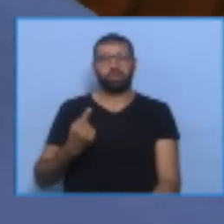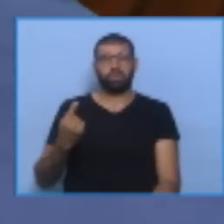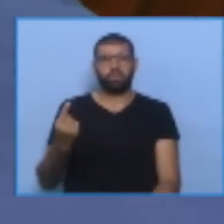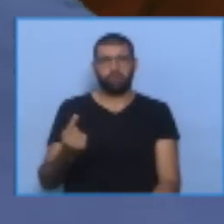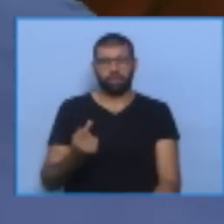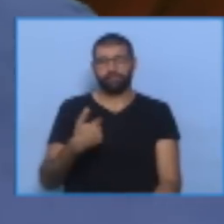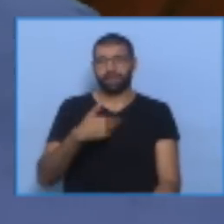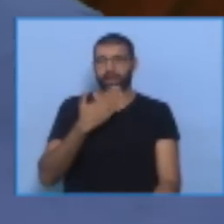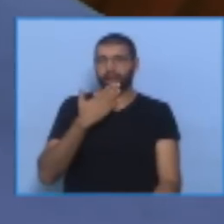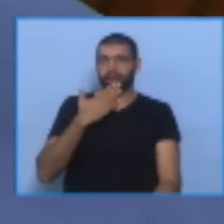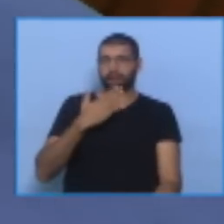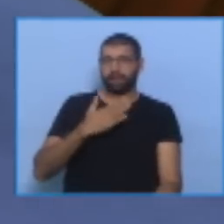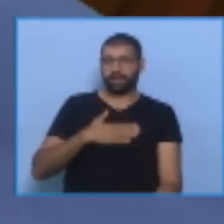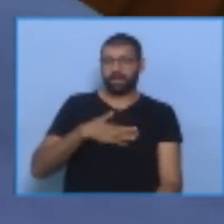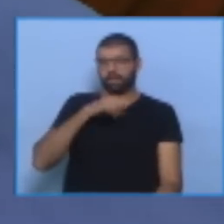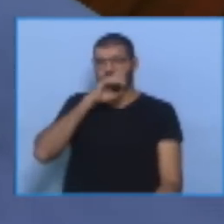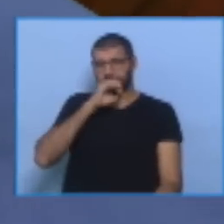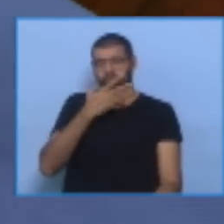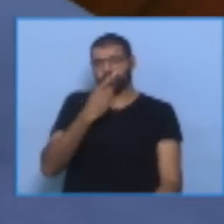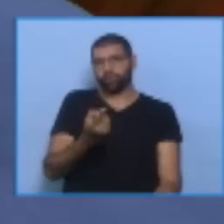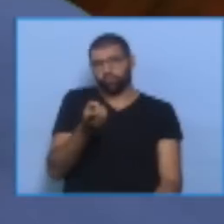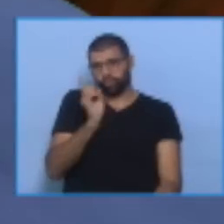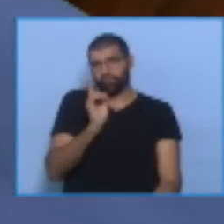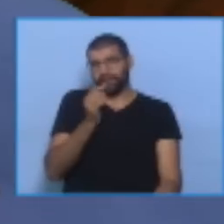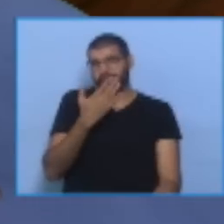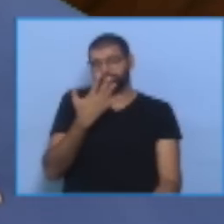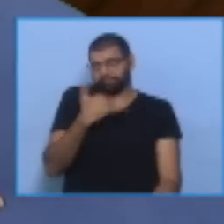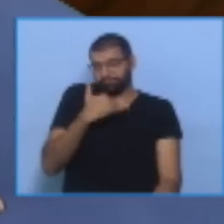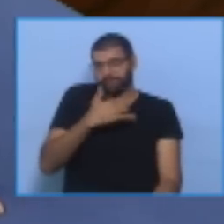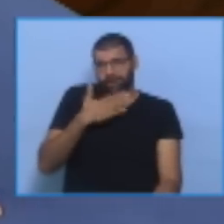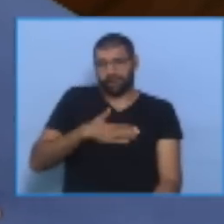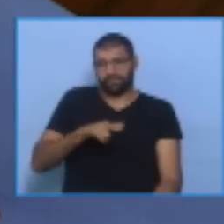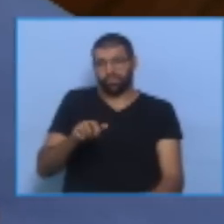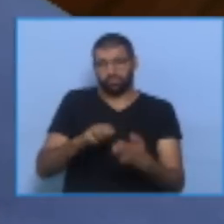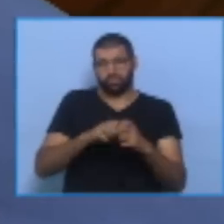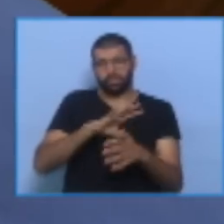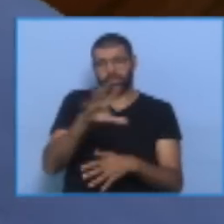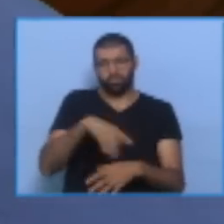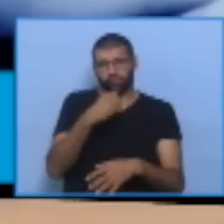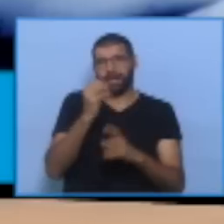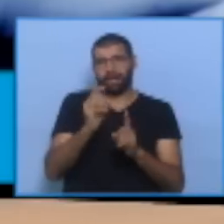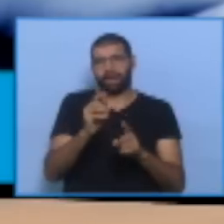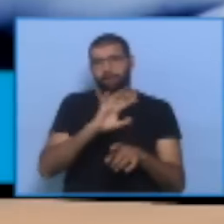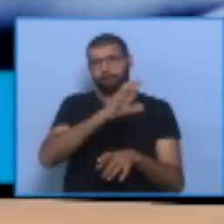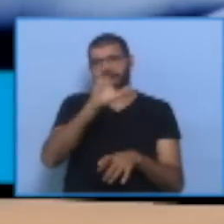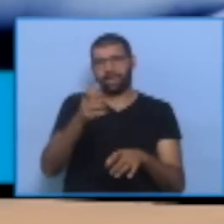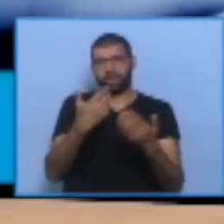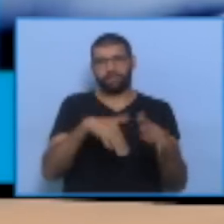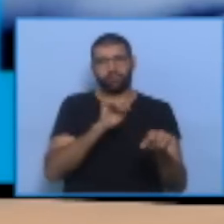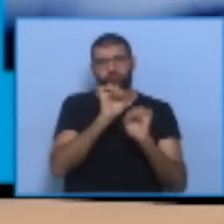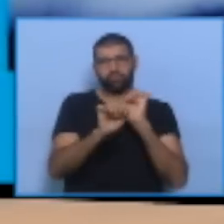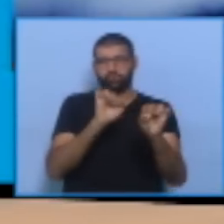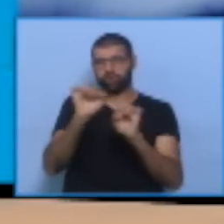Apraz-nos saber que não estamos sós e que, portanto, é um problema mundial e que cada país, dentro dos seus limites e das